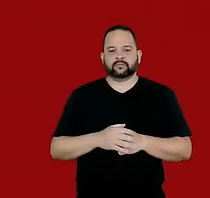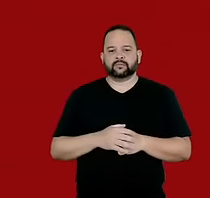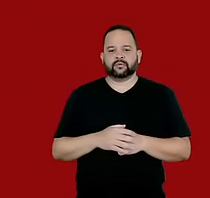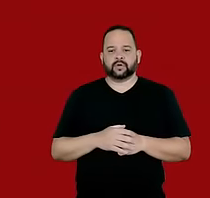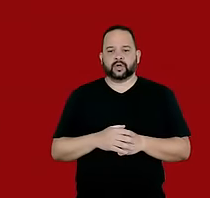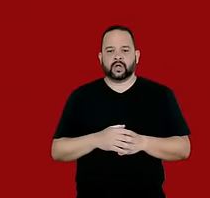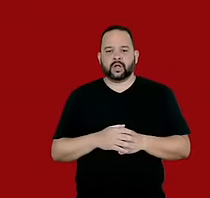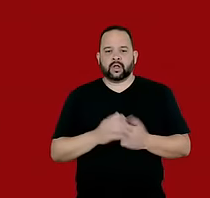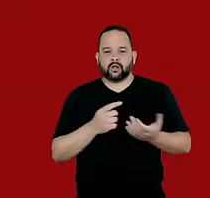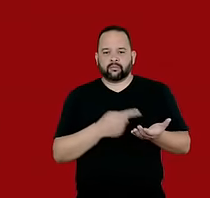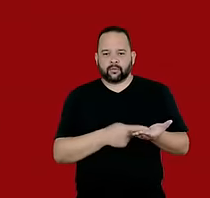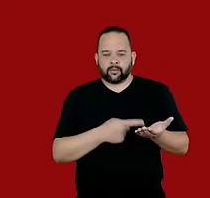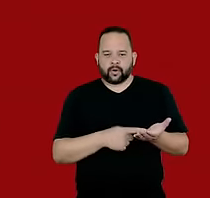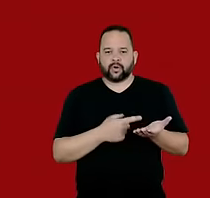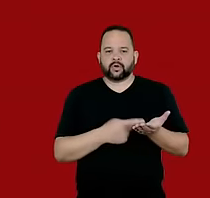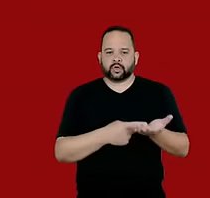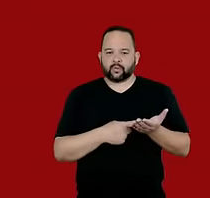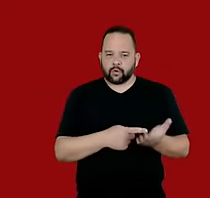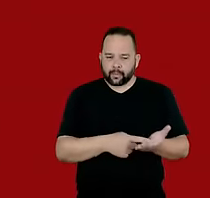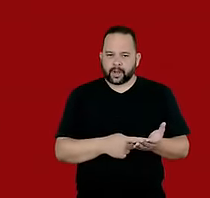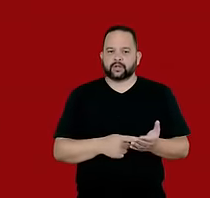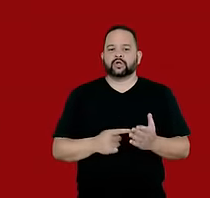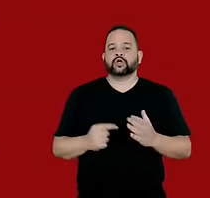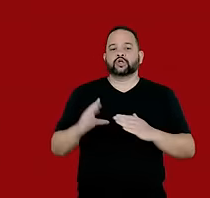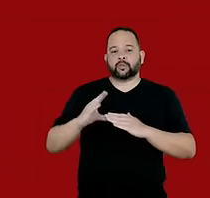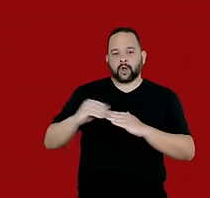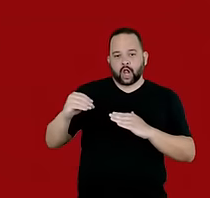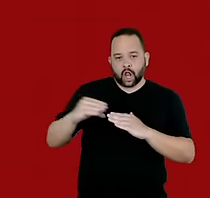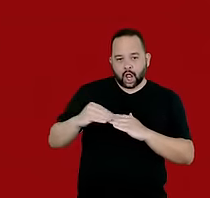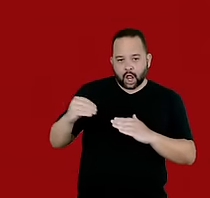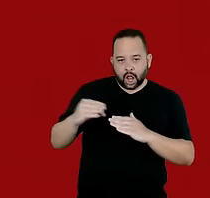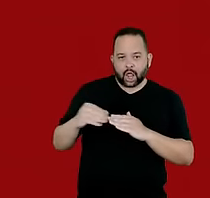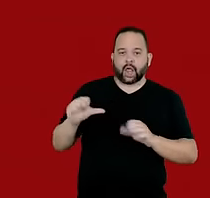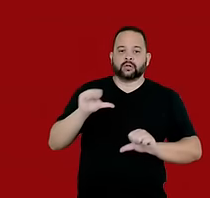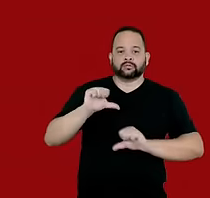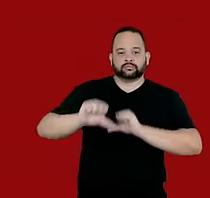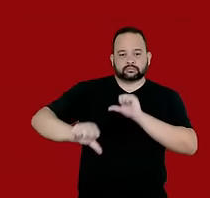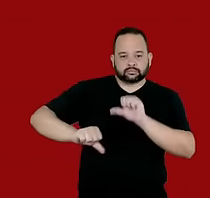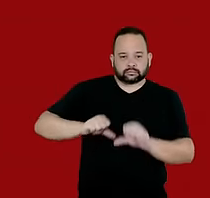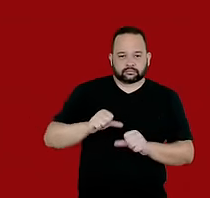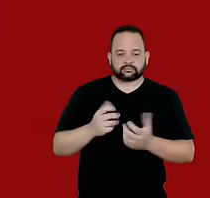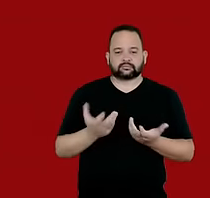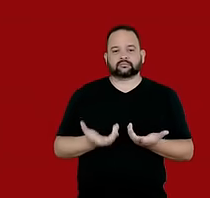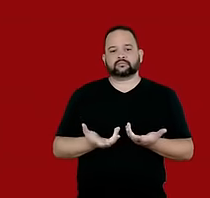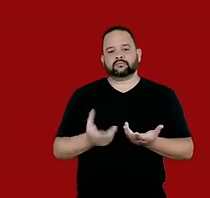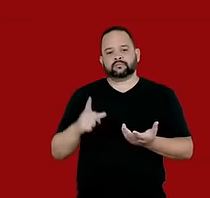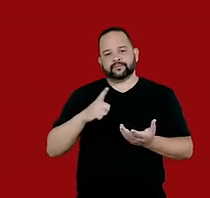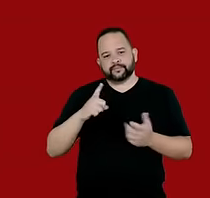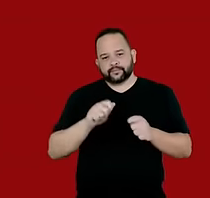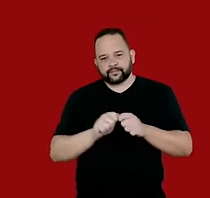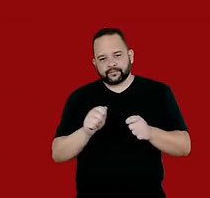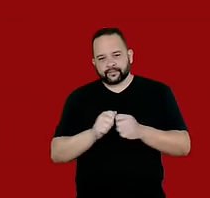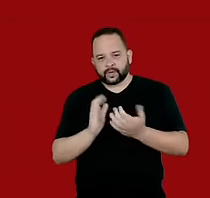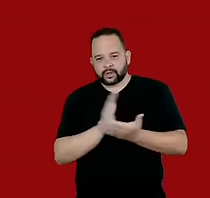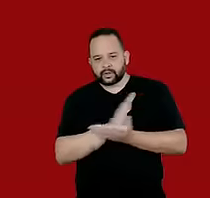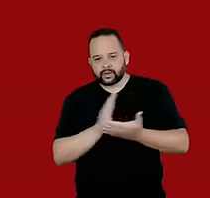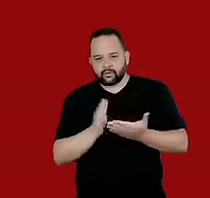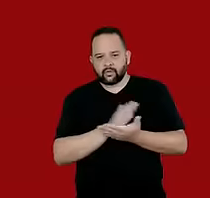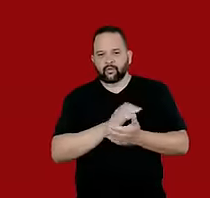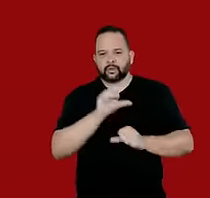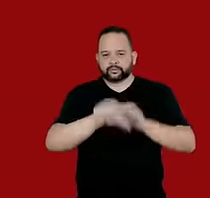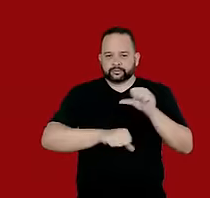modernização da regulamentação cambial já tá em curso a gente tem feito várias eh várias mudanças na